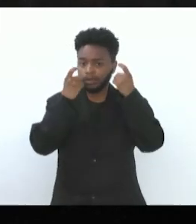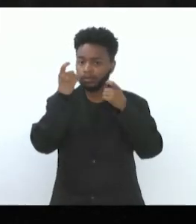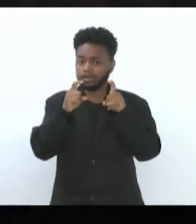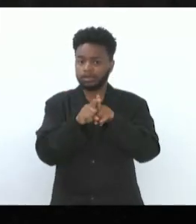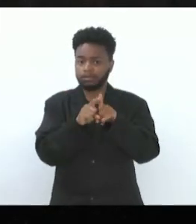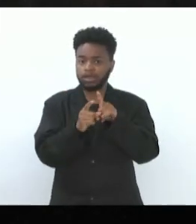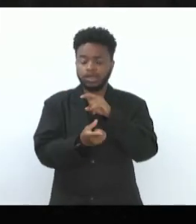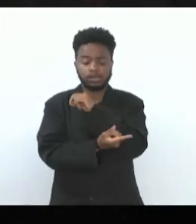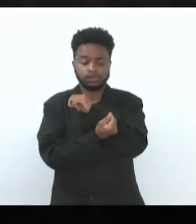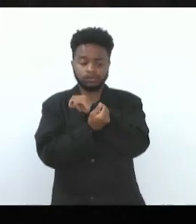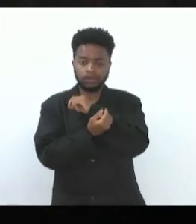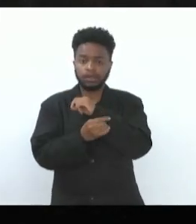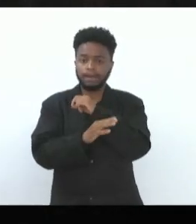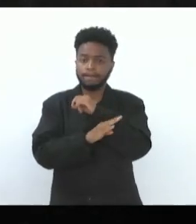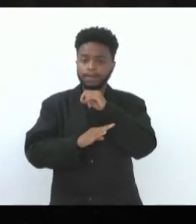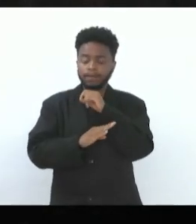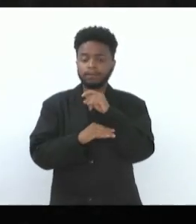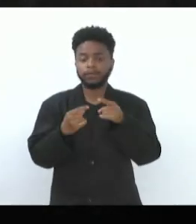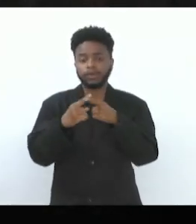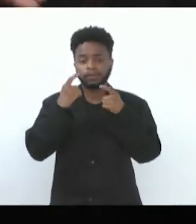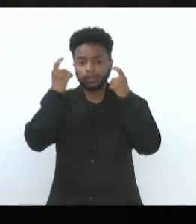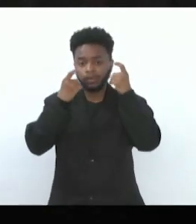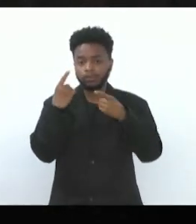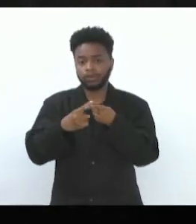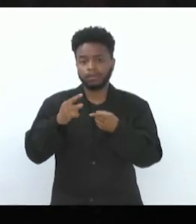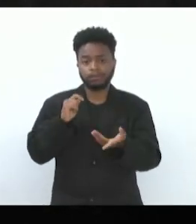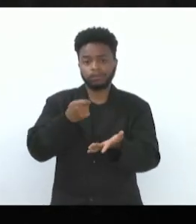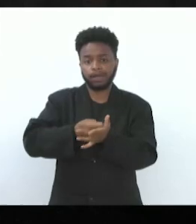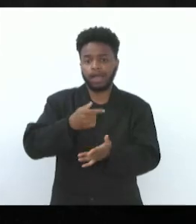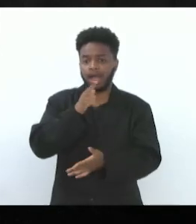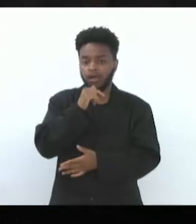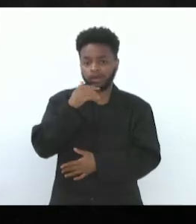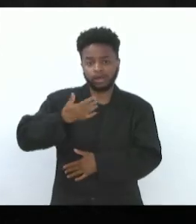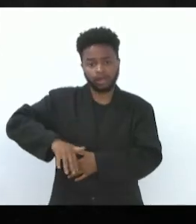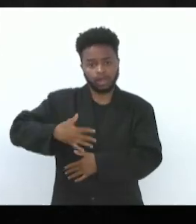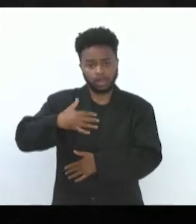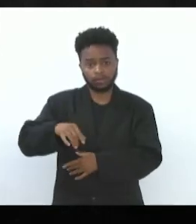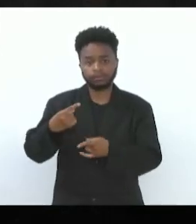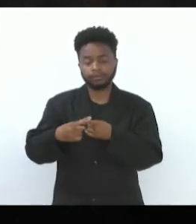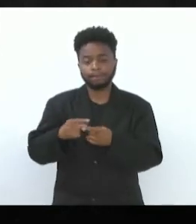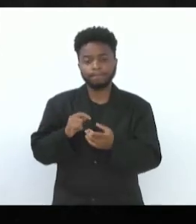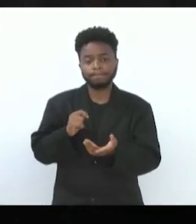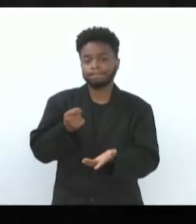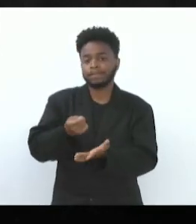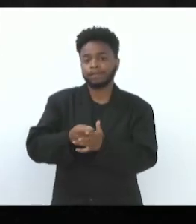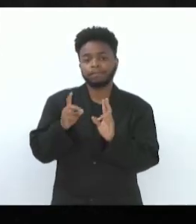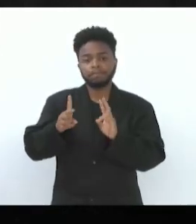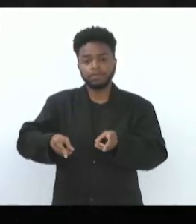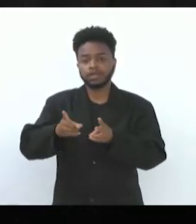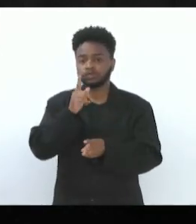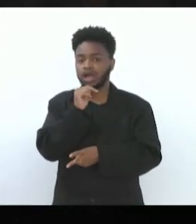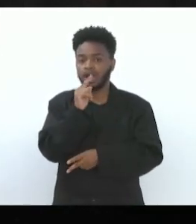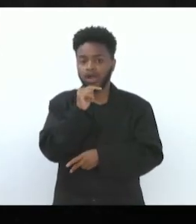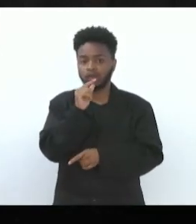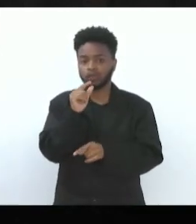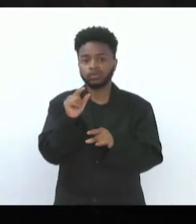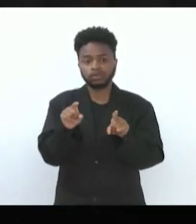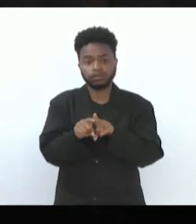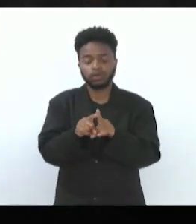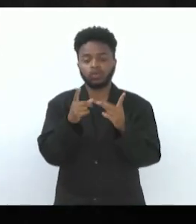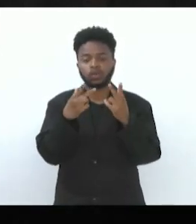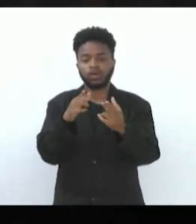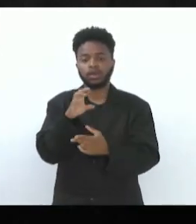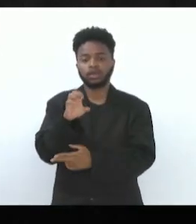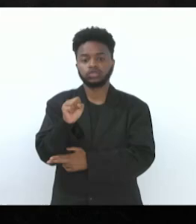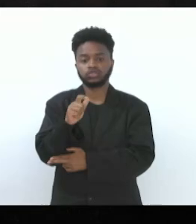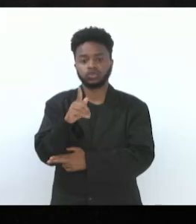desesperada, dona de casa, porque na hora que vai pagar a conta d'água é um absurdo. Você paga a mesma tarifa de água, você paga de esgoto. E o